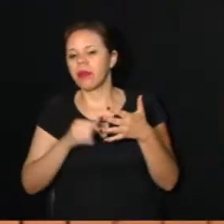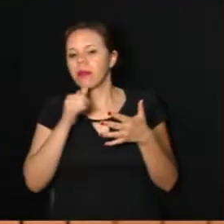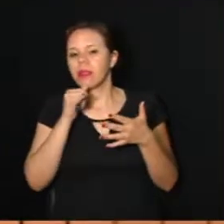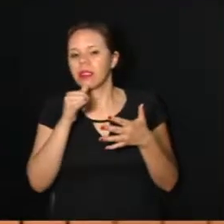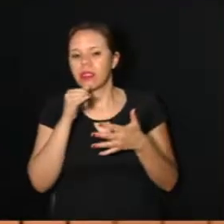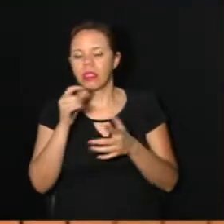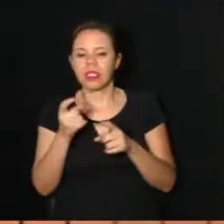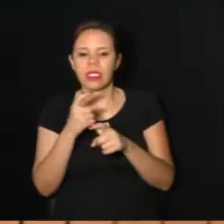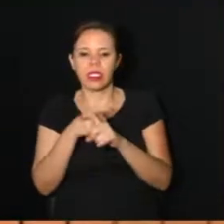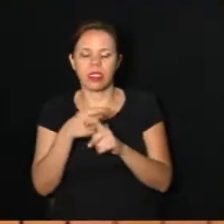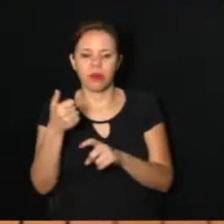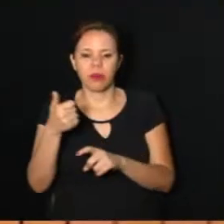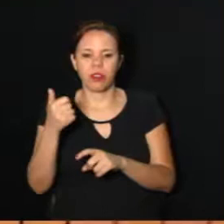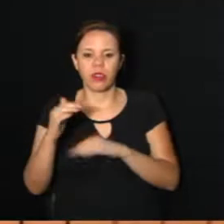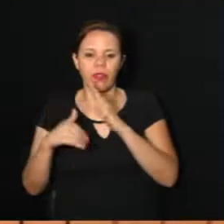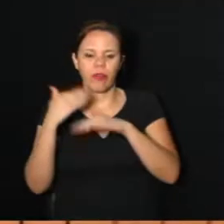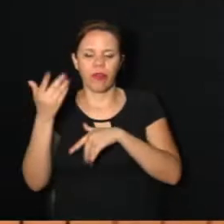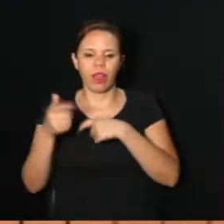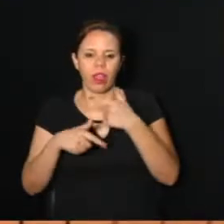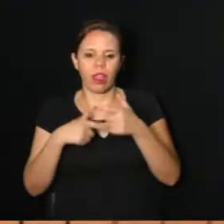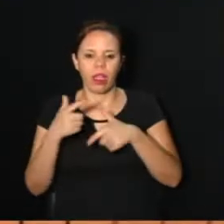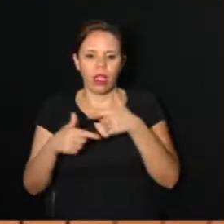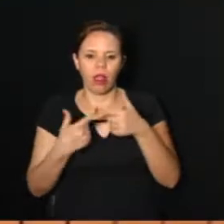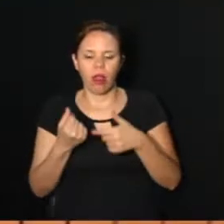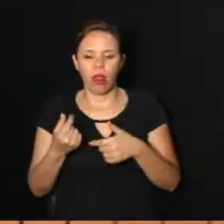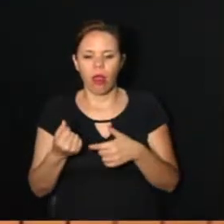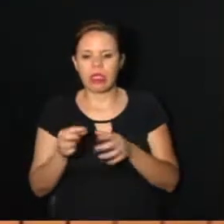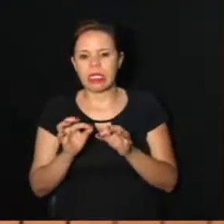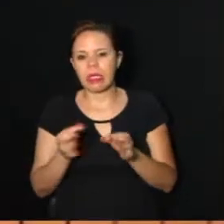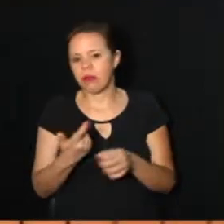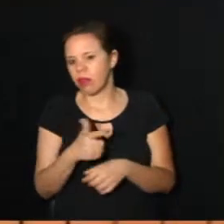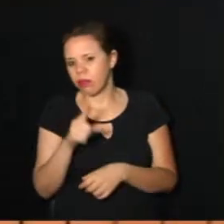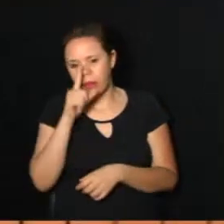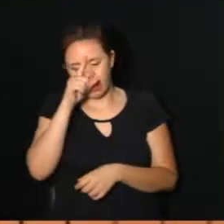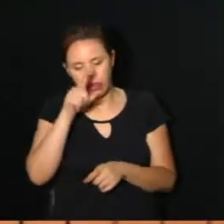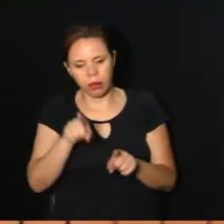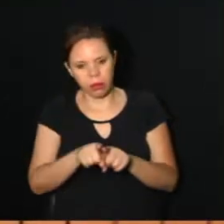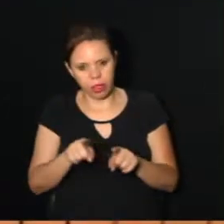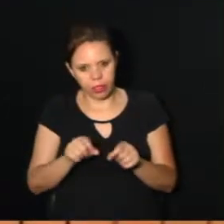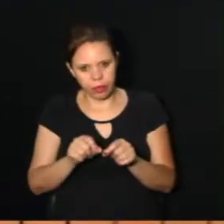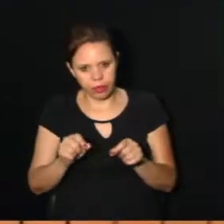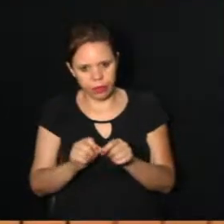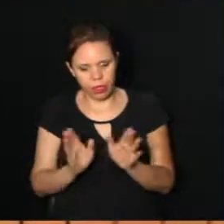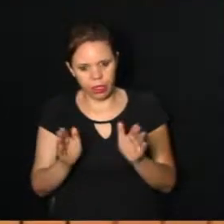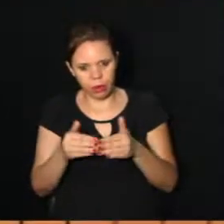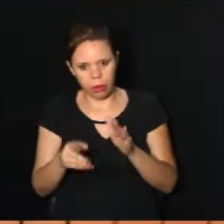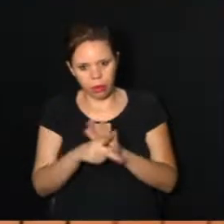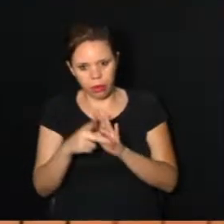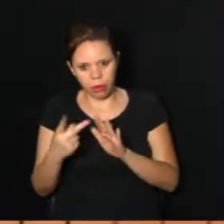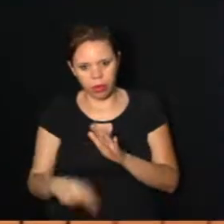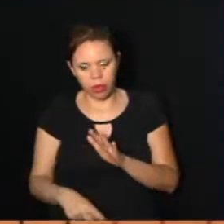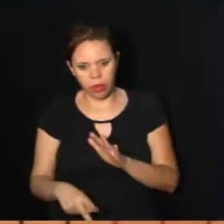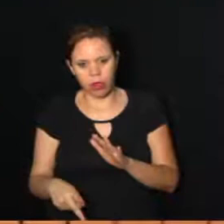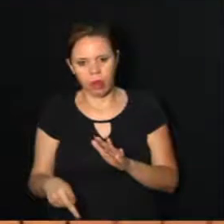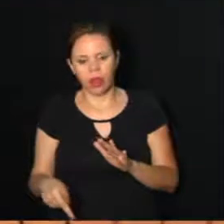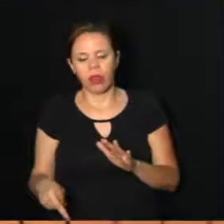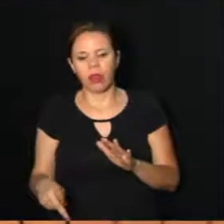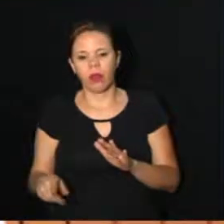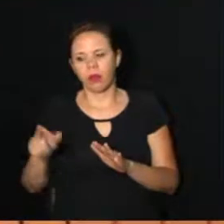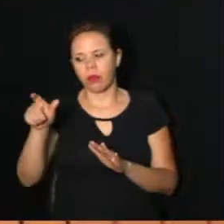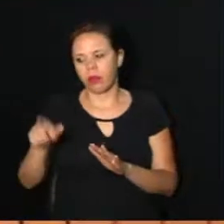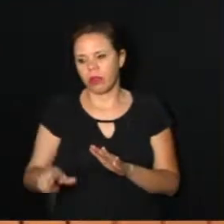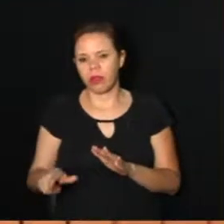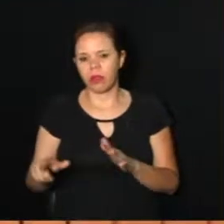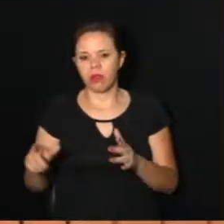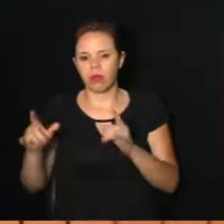1º, desenvolver atividade econômica de baixo risco, para a qual se valha exclusivamente de propriedade privada própria, ou